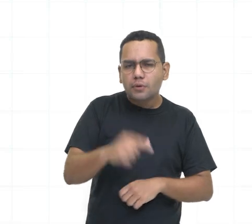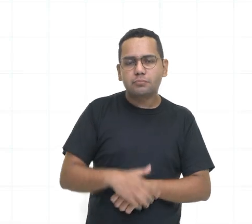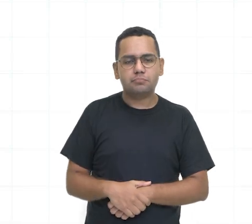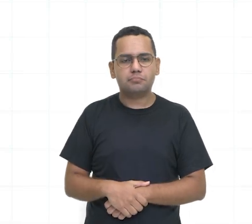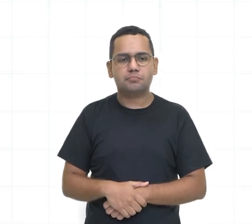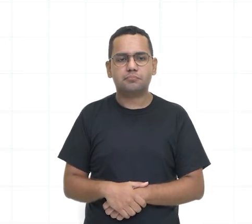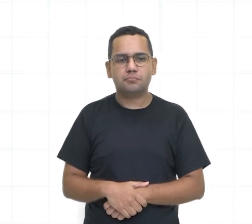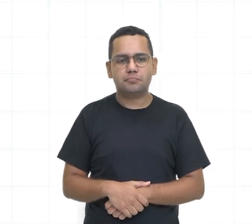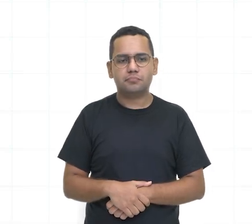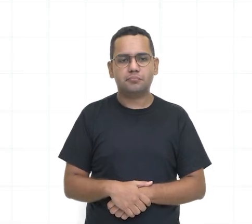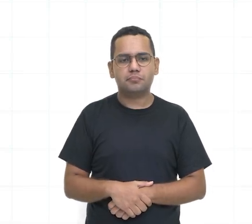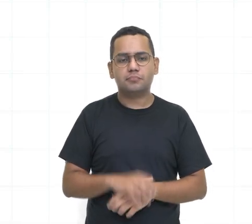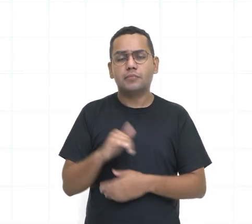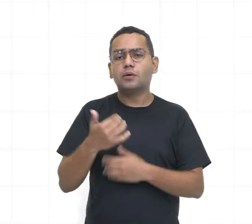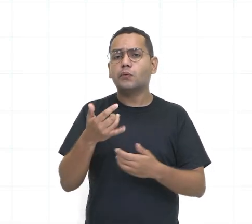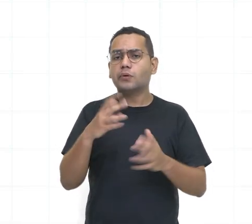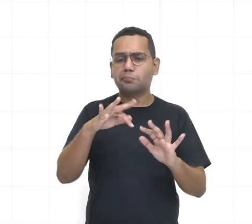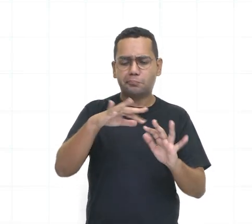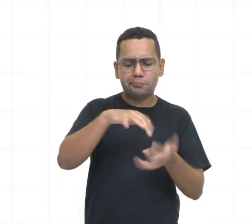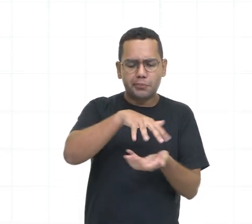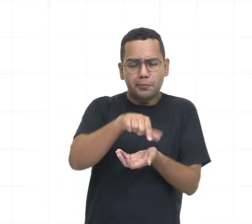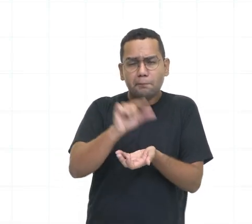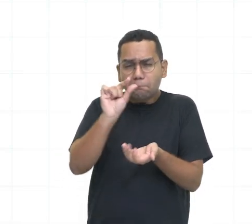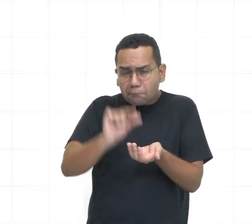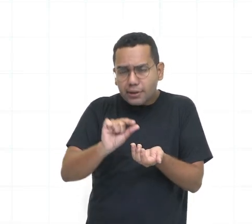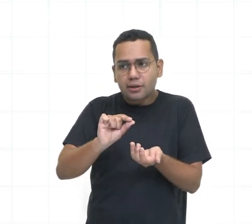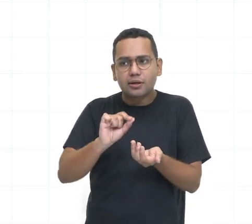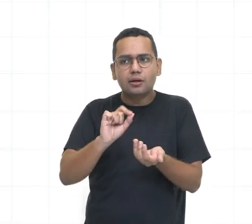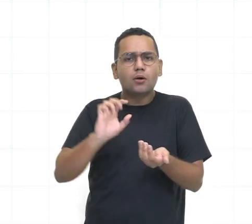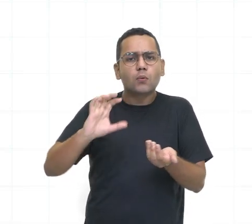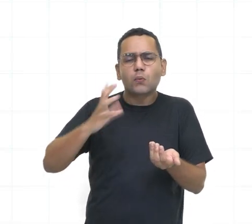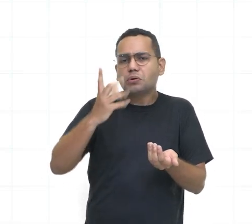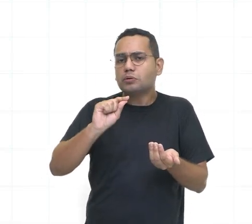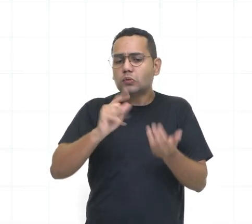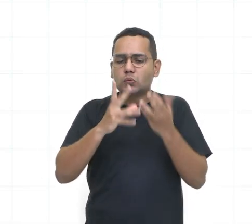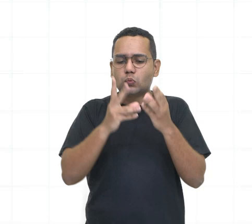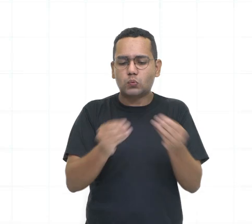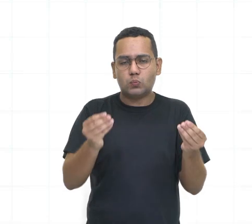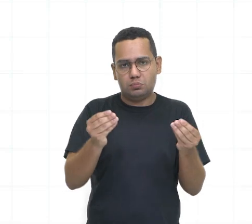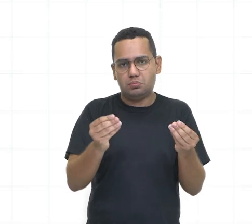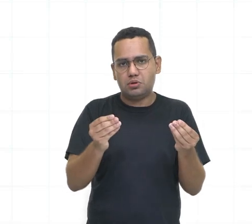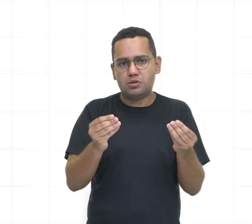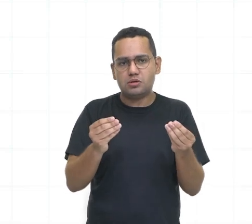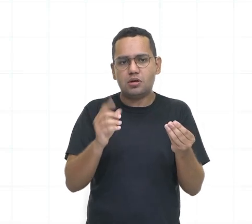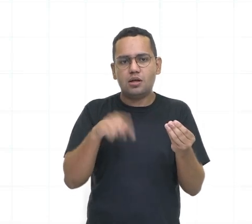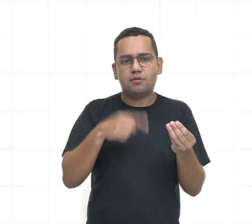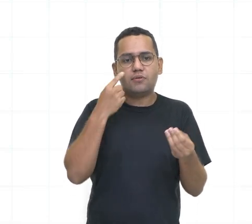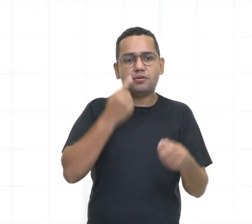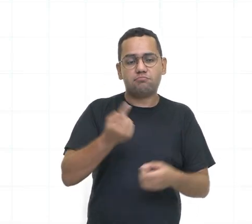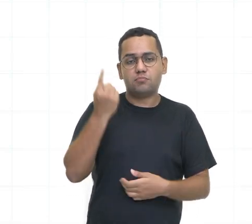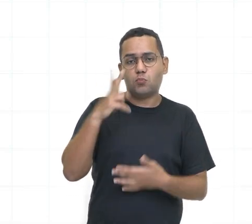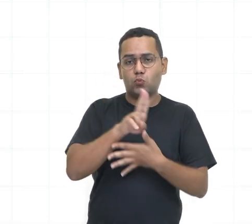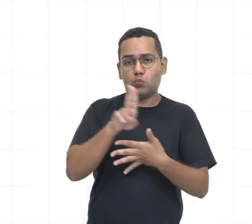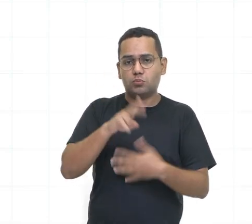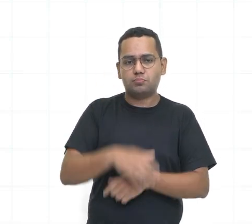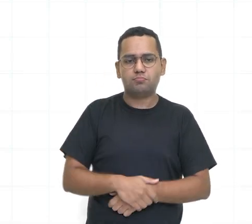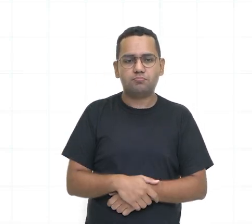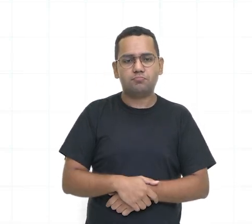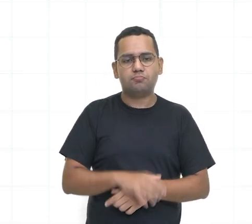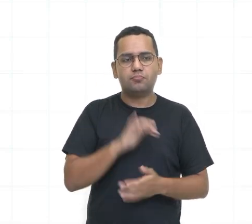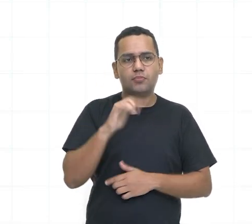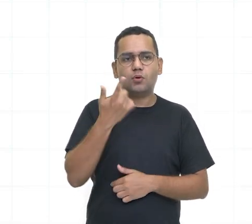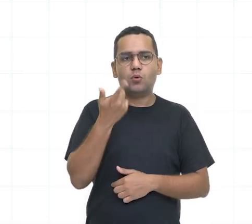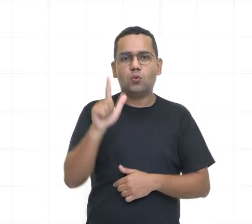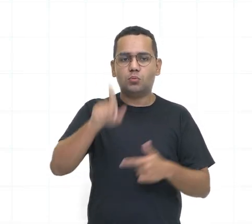Então, as estrelas pequenas, elas vão terminar a sua vida como anãs brancas. Já aquelas